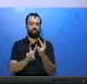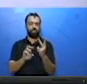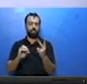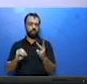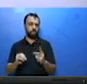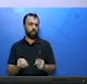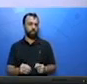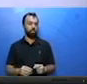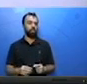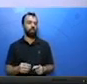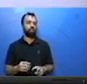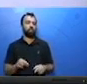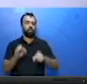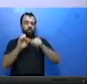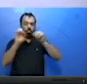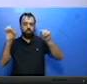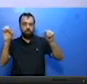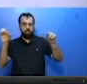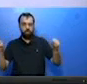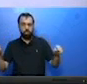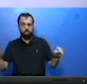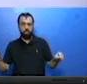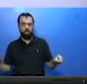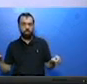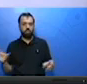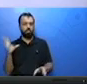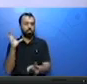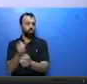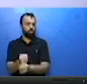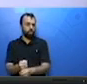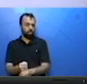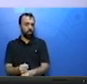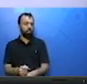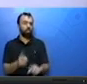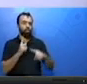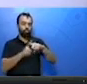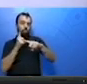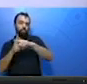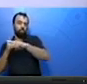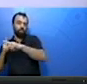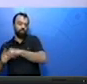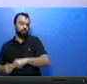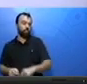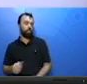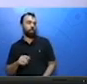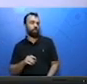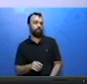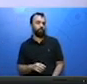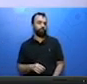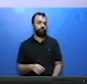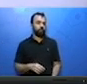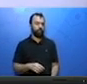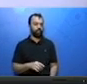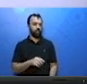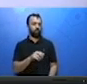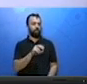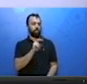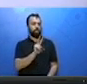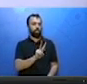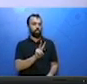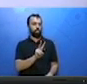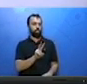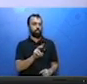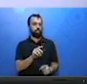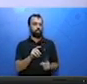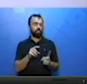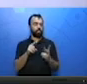Então, o perímetro, eu vou somar tudo que eu achei do tamanho dos lados. O que eu posso somar aqui, ó, esse 2 raiz de